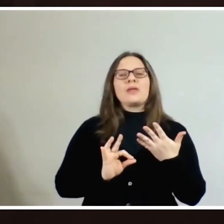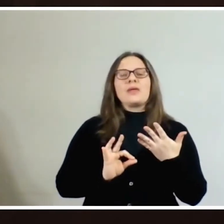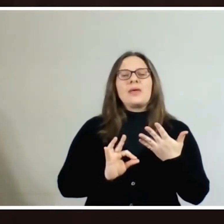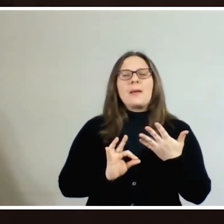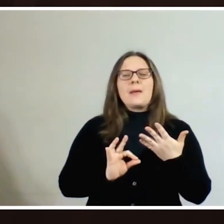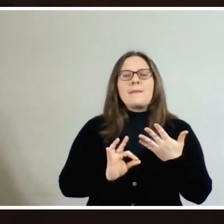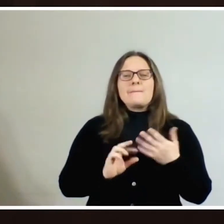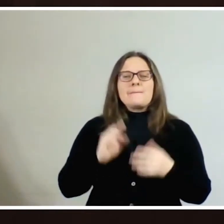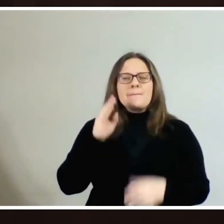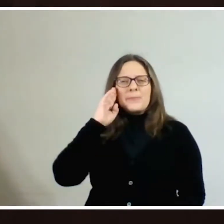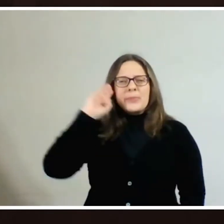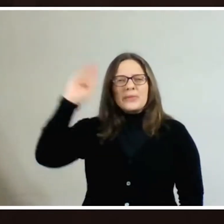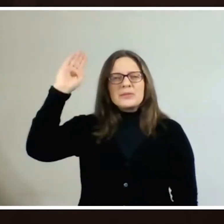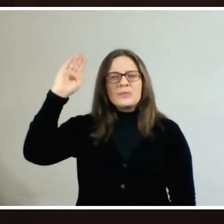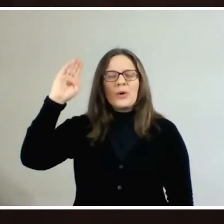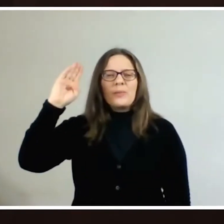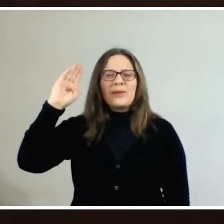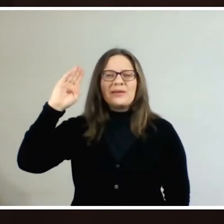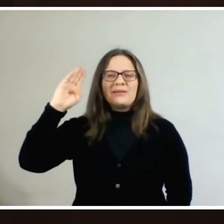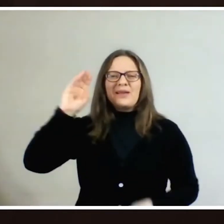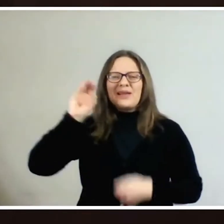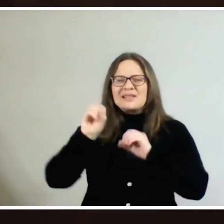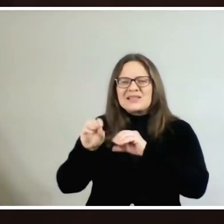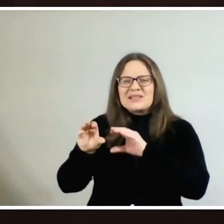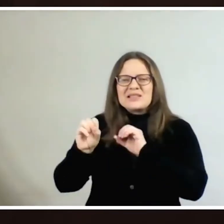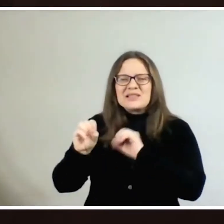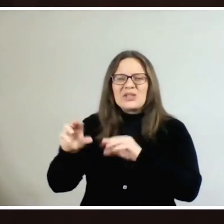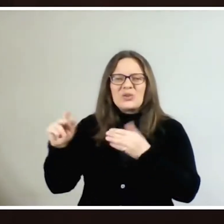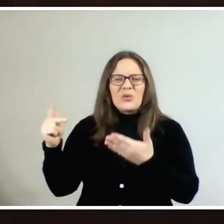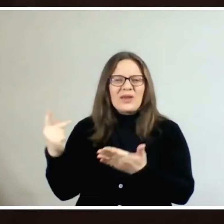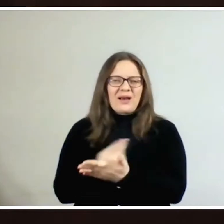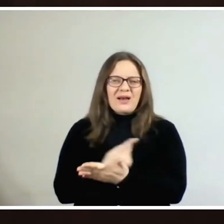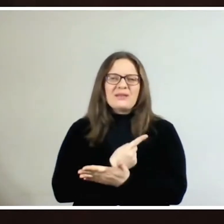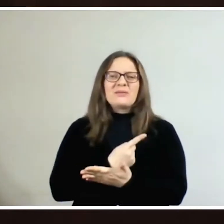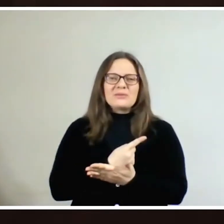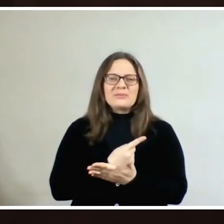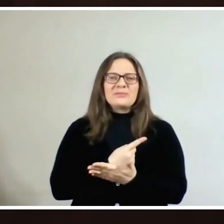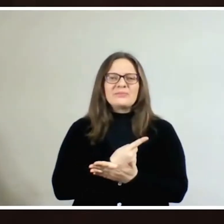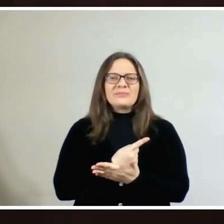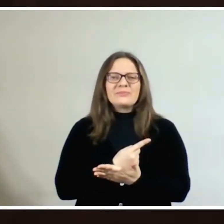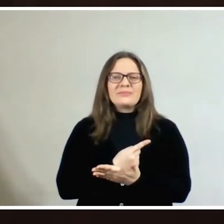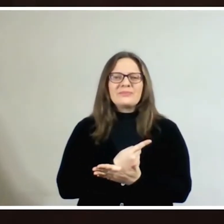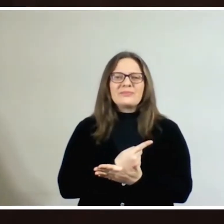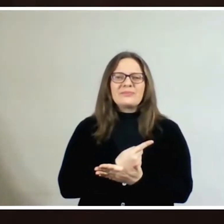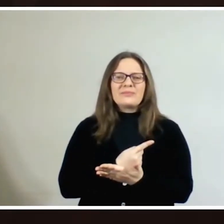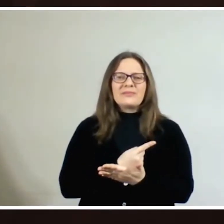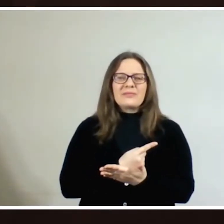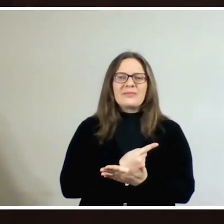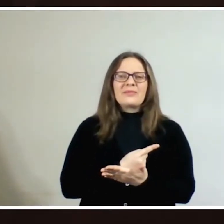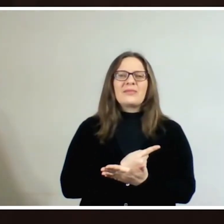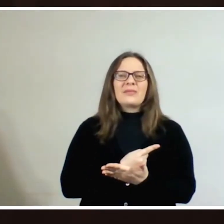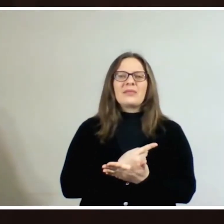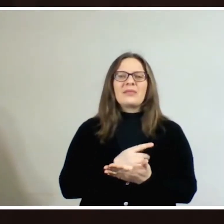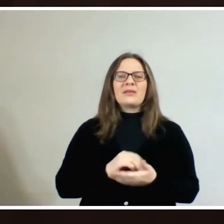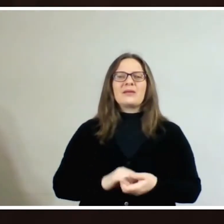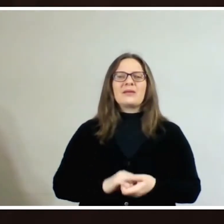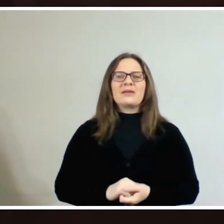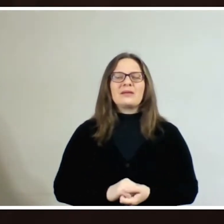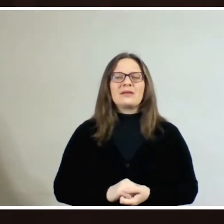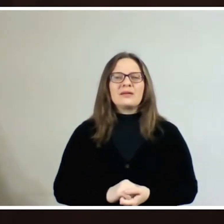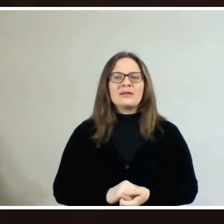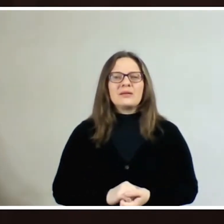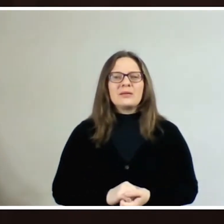Trindade. Mas o ministério de João, queridos irmãos, para nós, por nosso